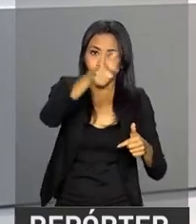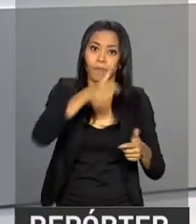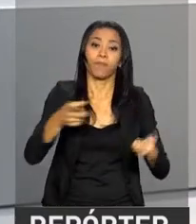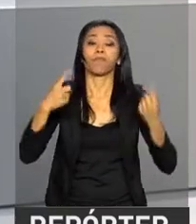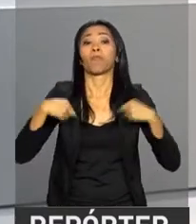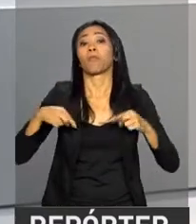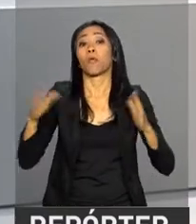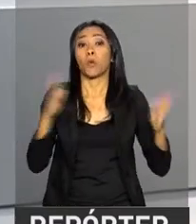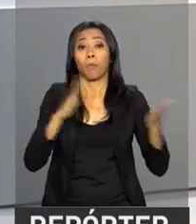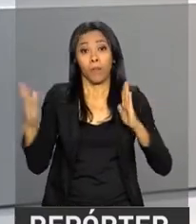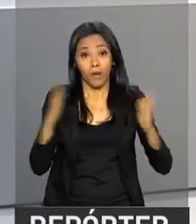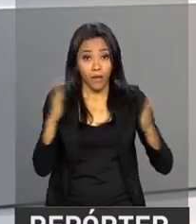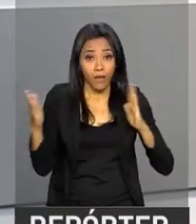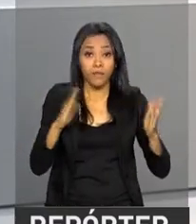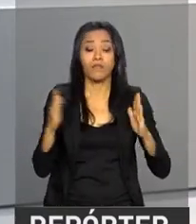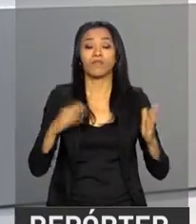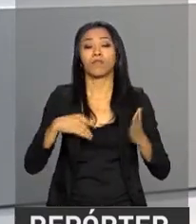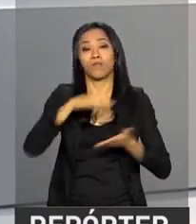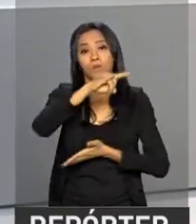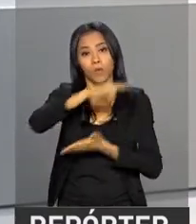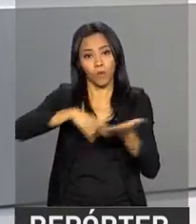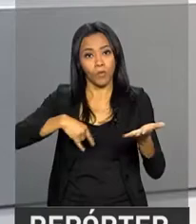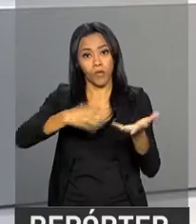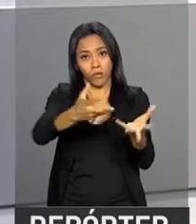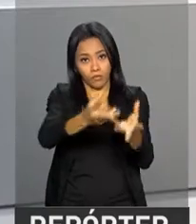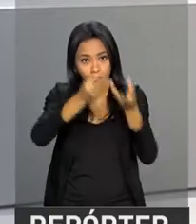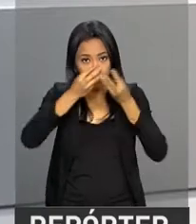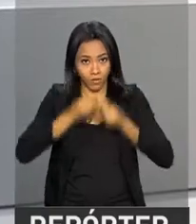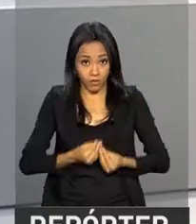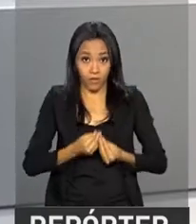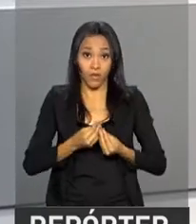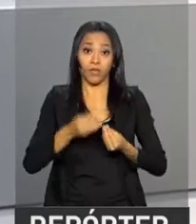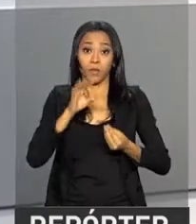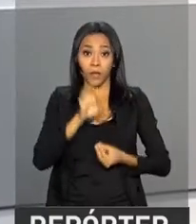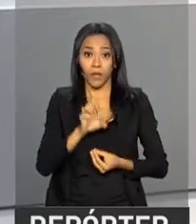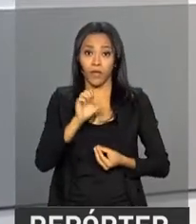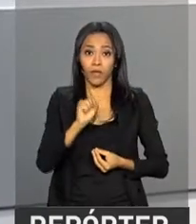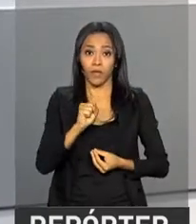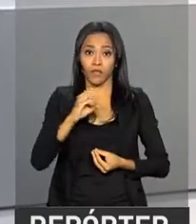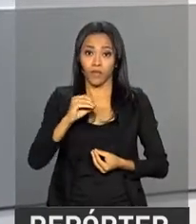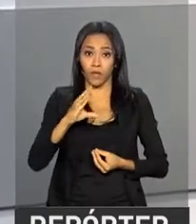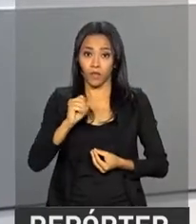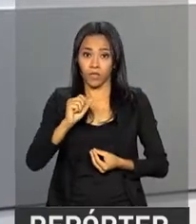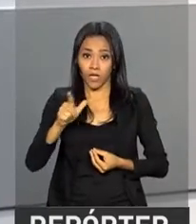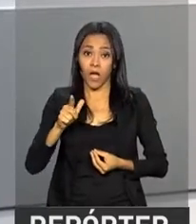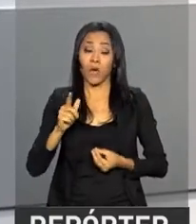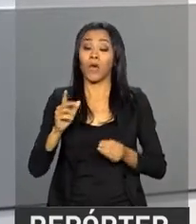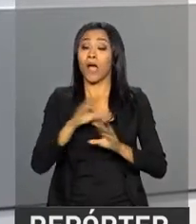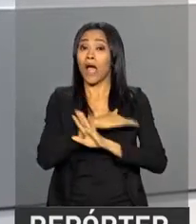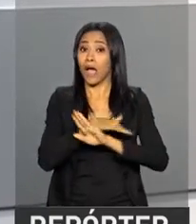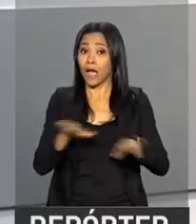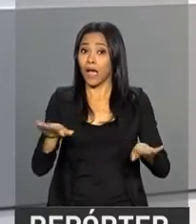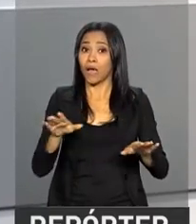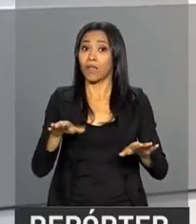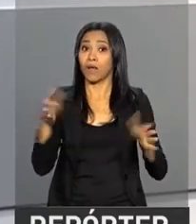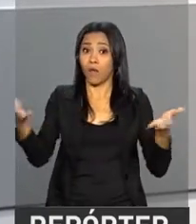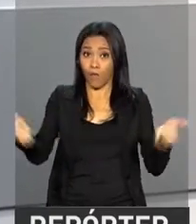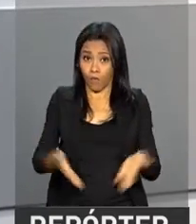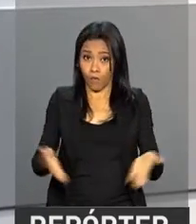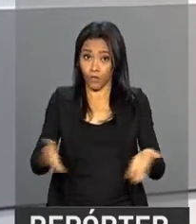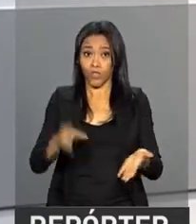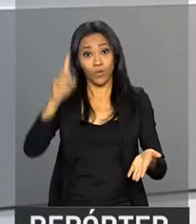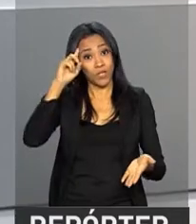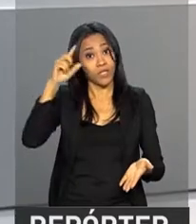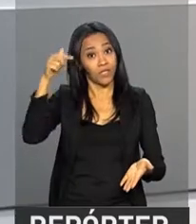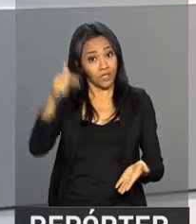pagarem o documento de arrecadação do excel termina hoje a data foi antecipada porque o dia 7 usado como limite cai